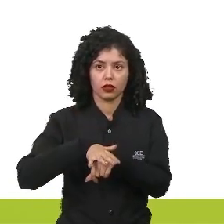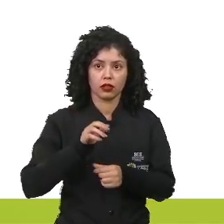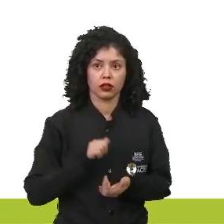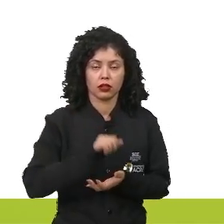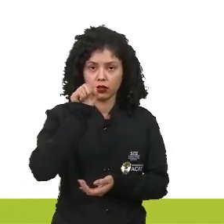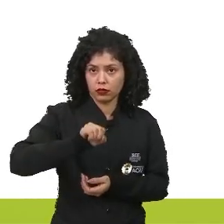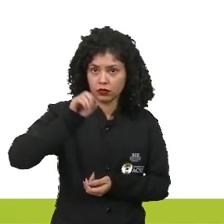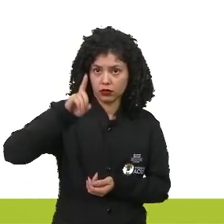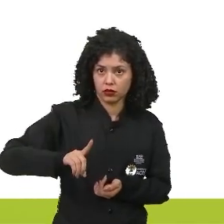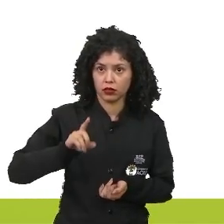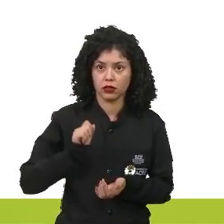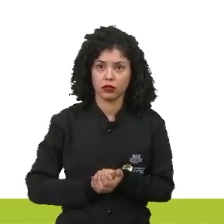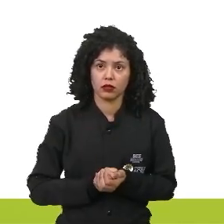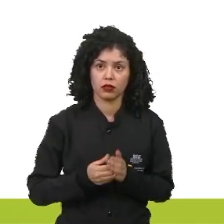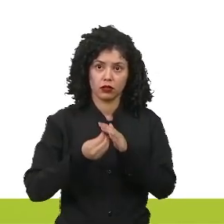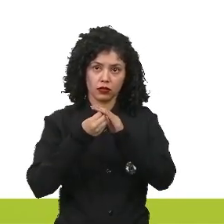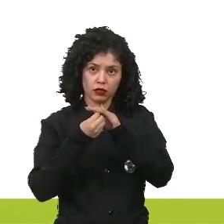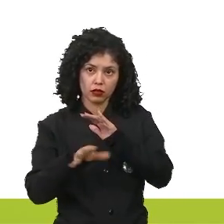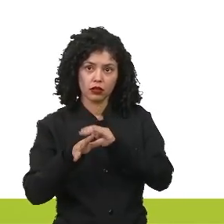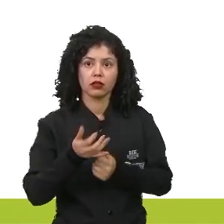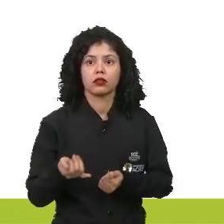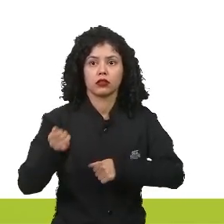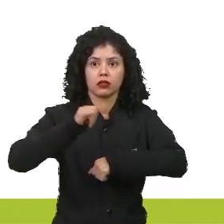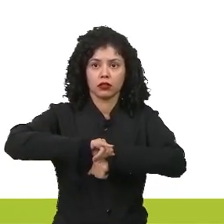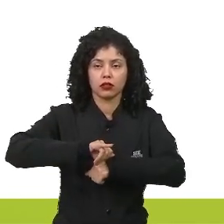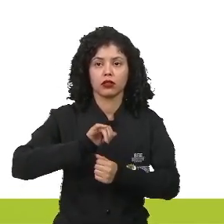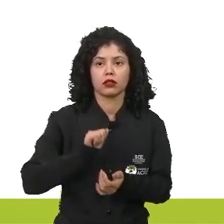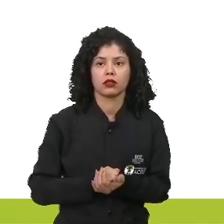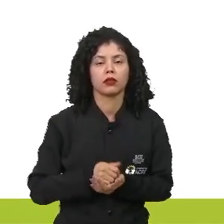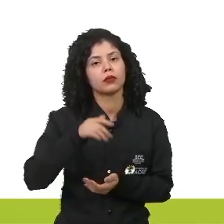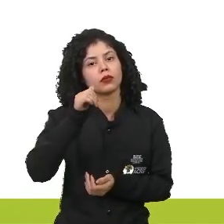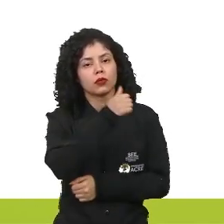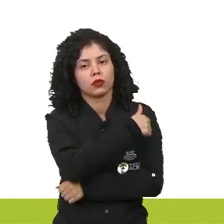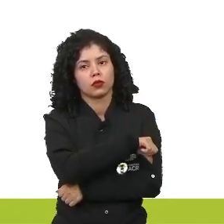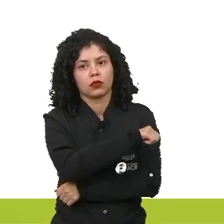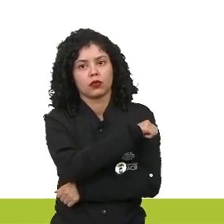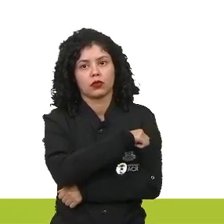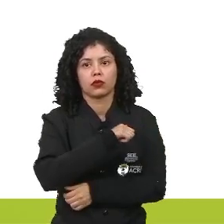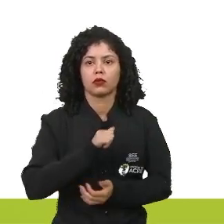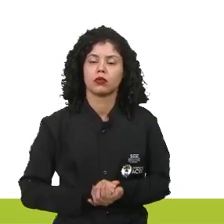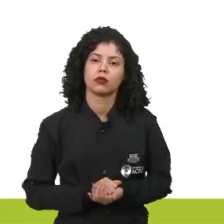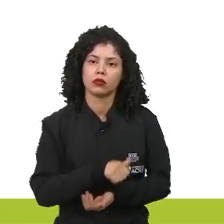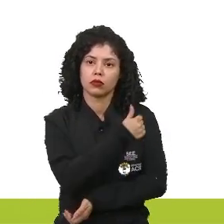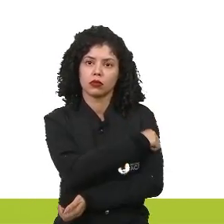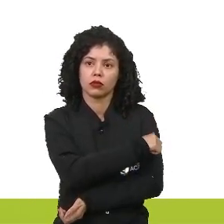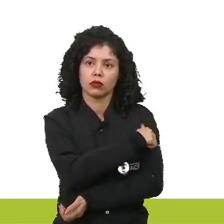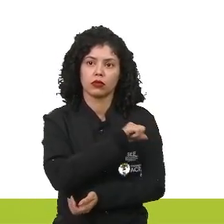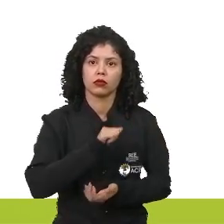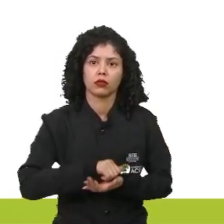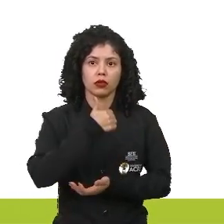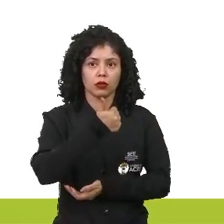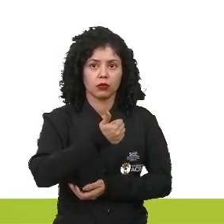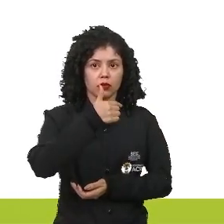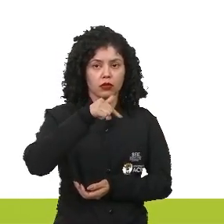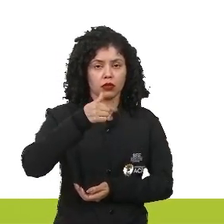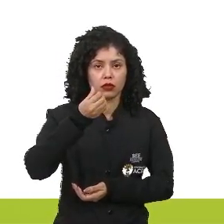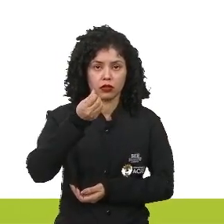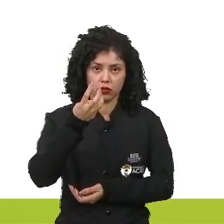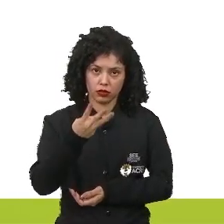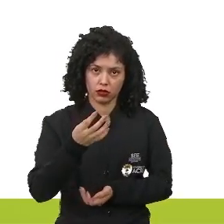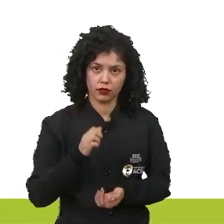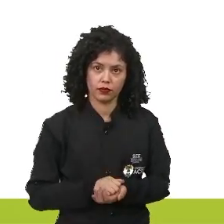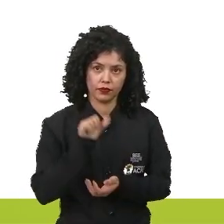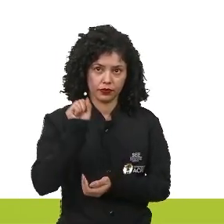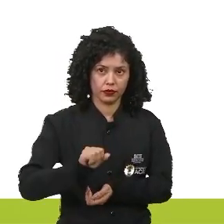o Sudeste, com a transferência da capital de Salvador para o Rio de Janeiro em 1765. Bom, se o que estava gerando lucro agora estava